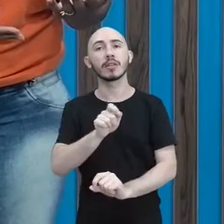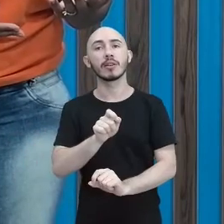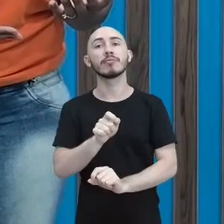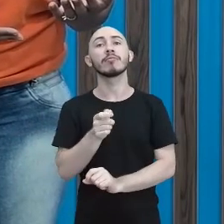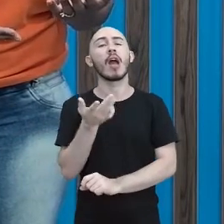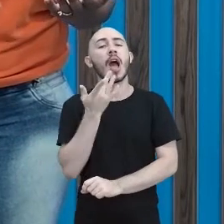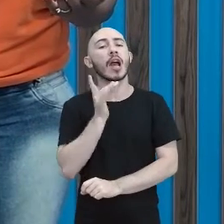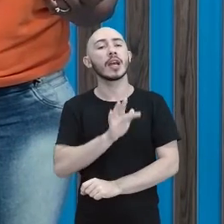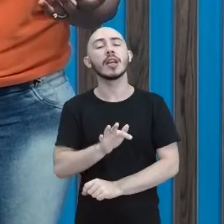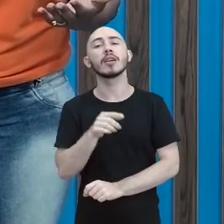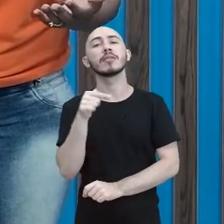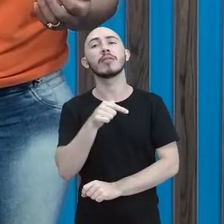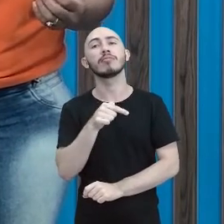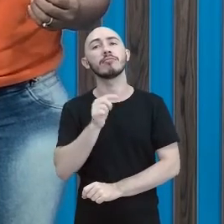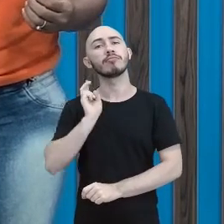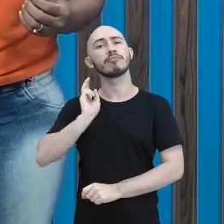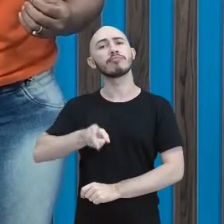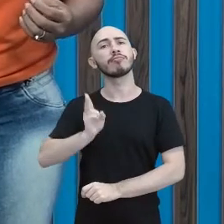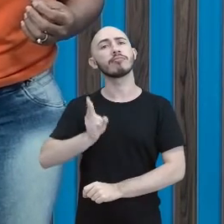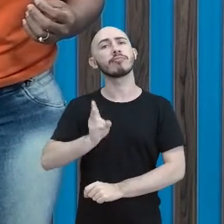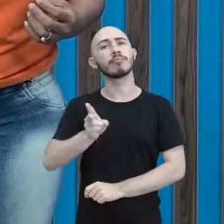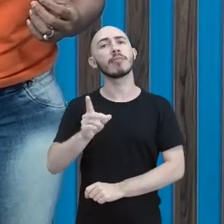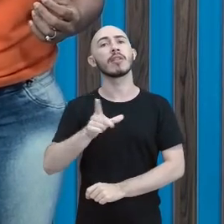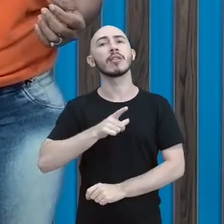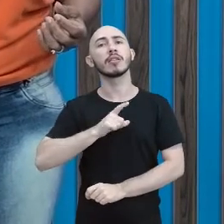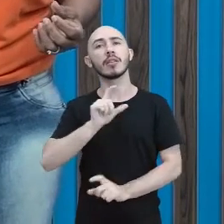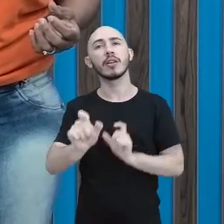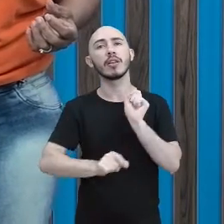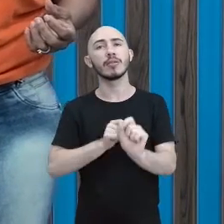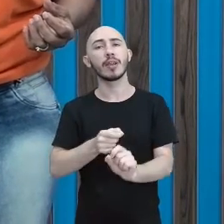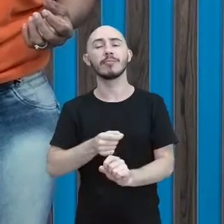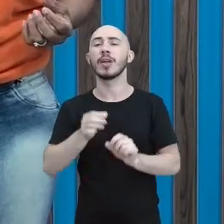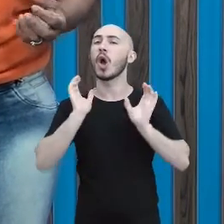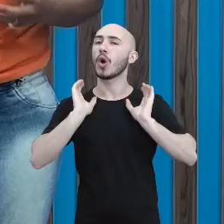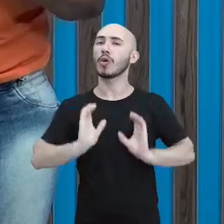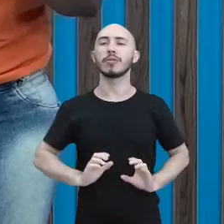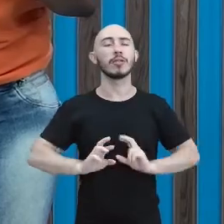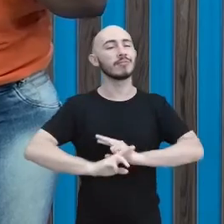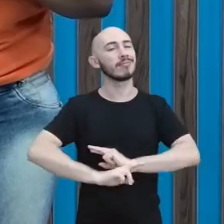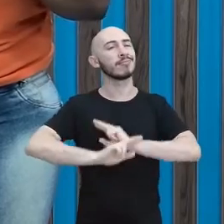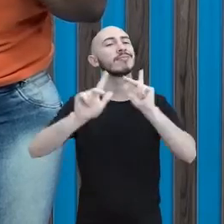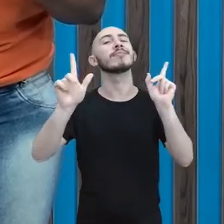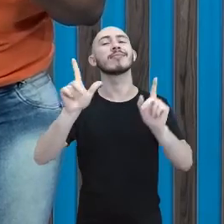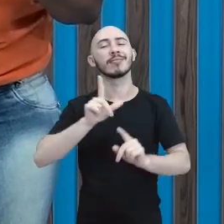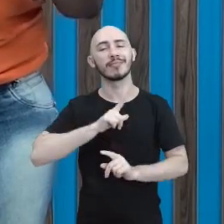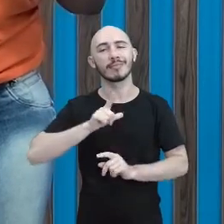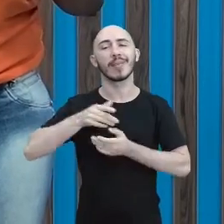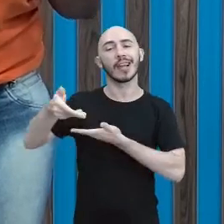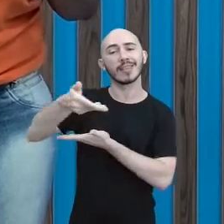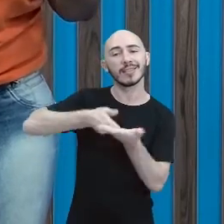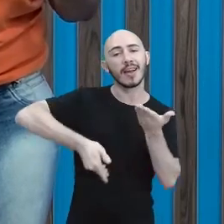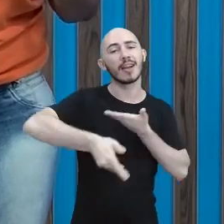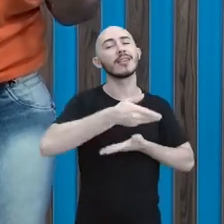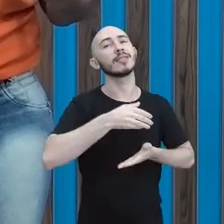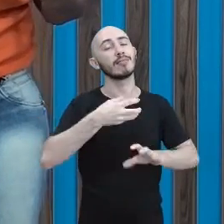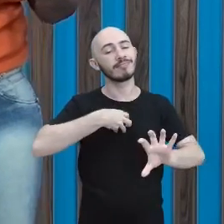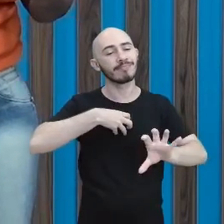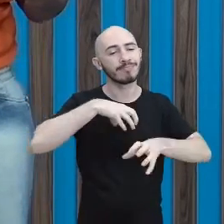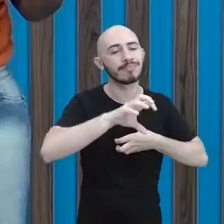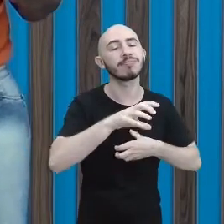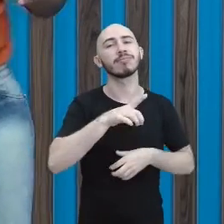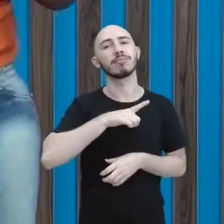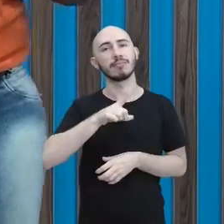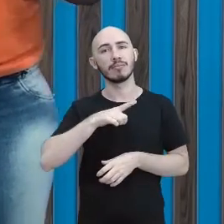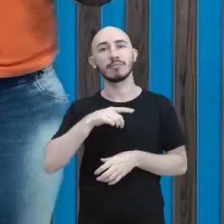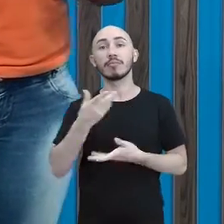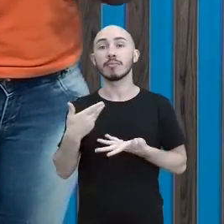mesma criança vai ter um outro tipo de comportamento, um outro tipo de troca, um outro tipo de empatia. Ele